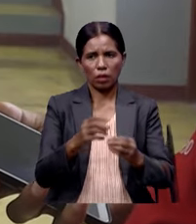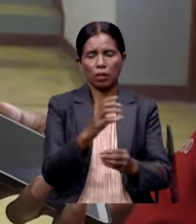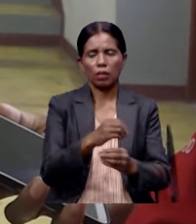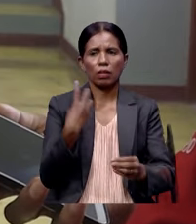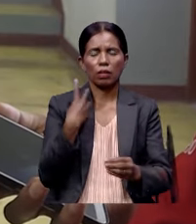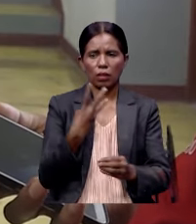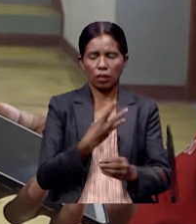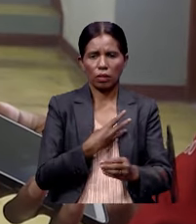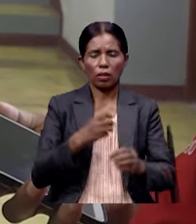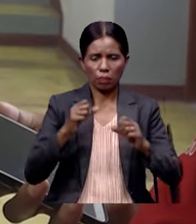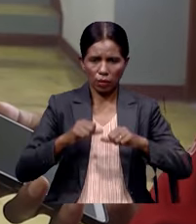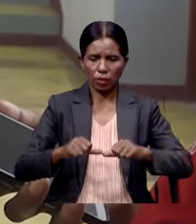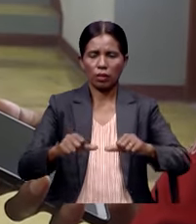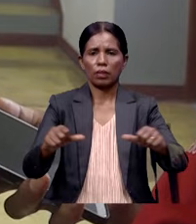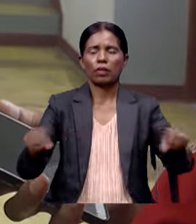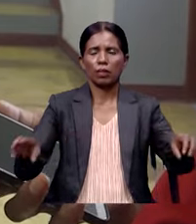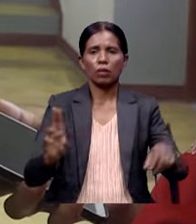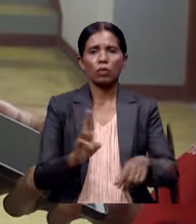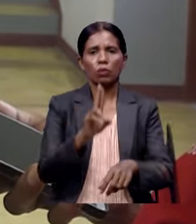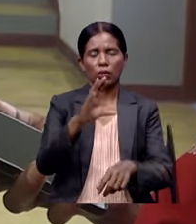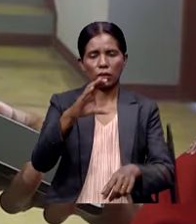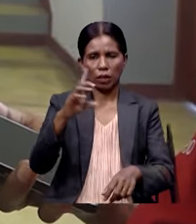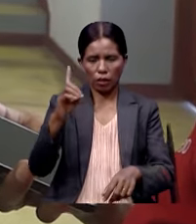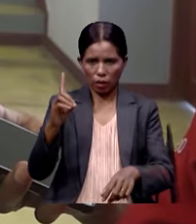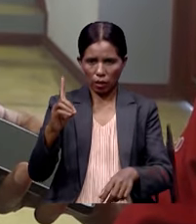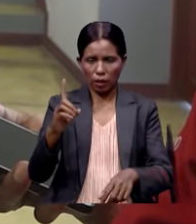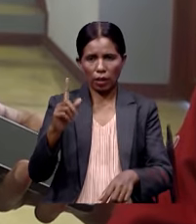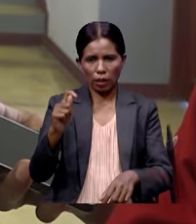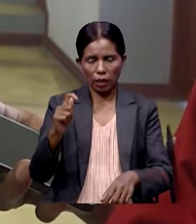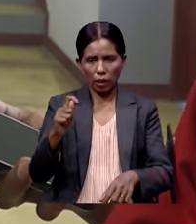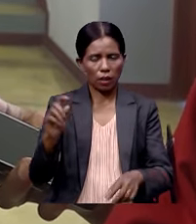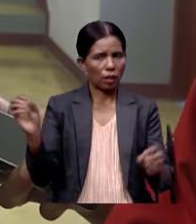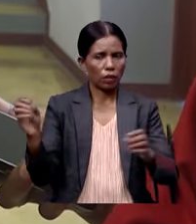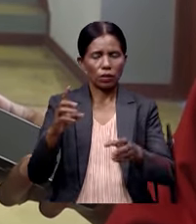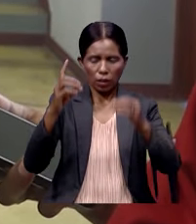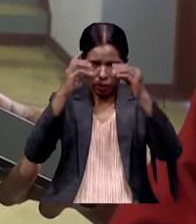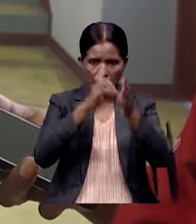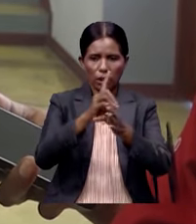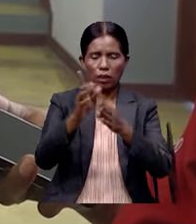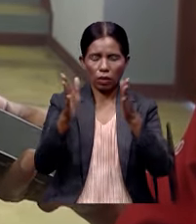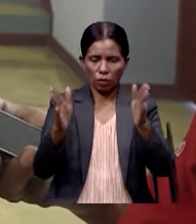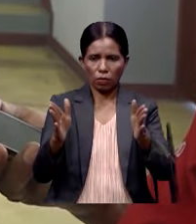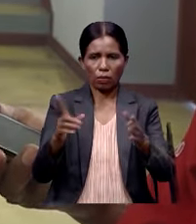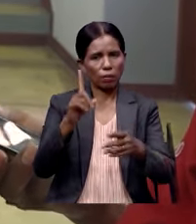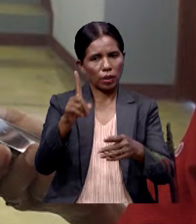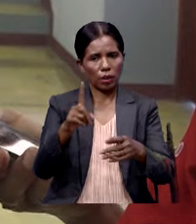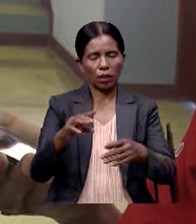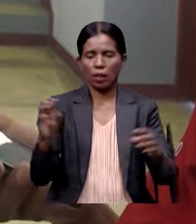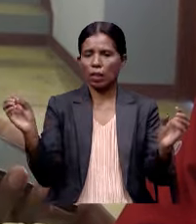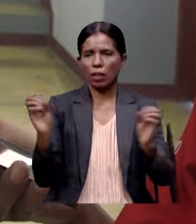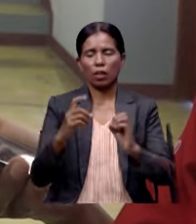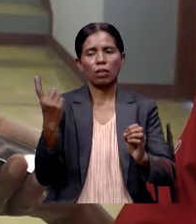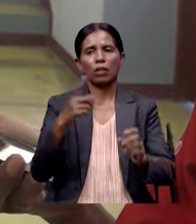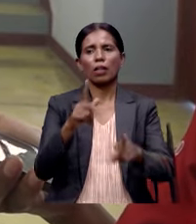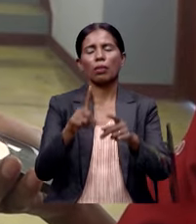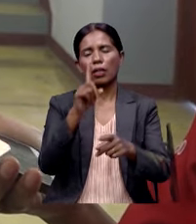o progresso da Universidade Católica, né? Lá os reitor mesak, Laos M